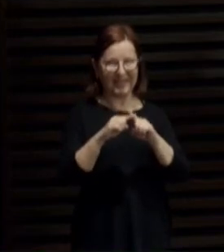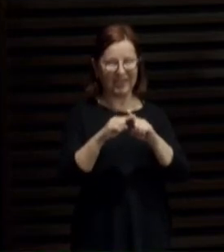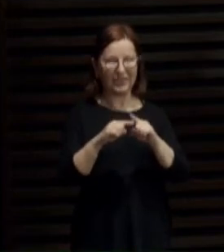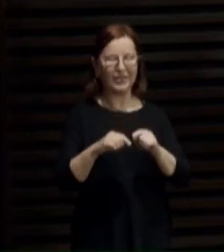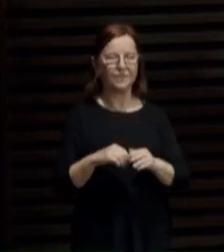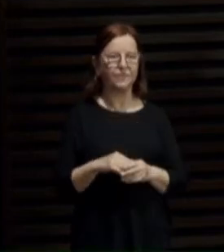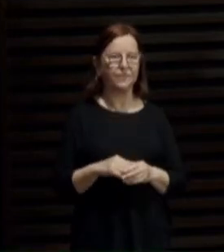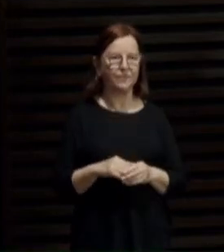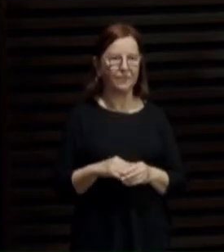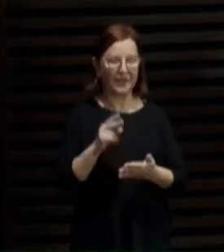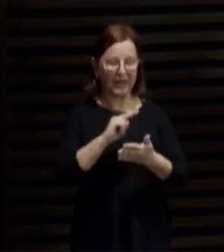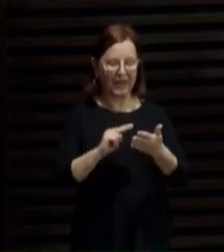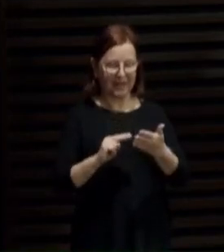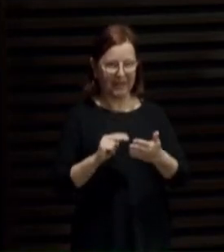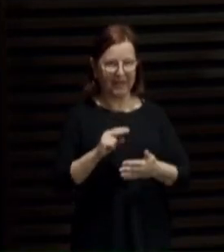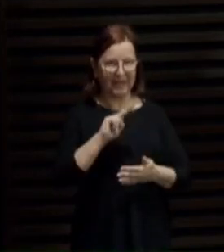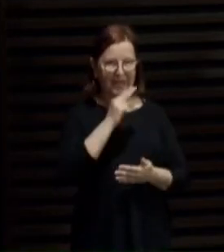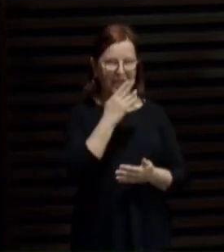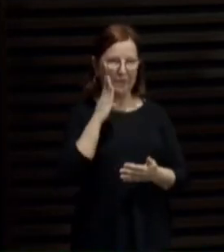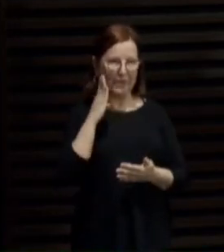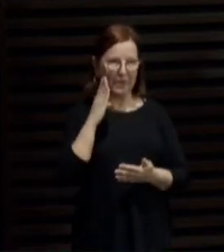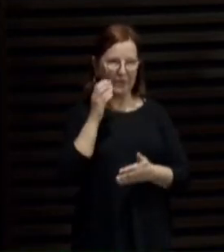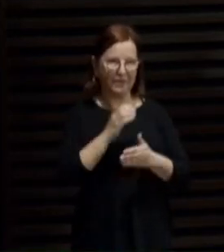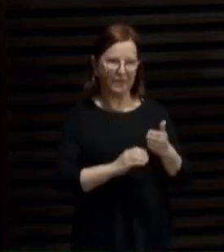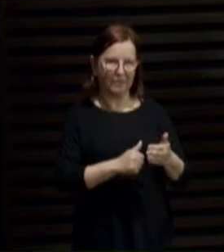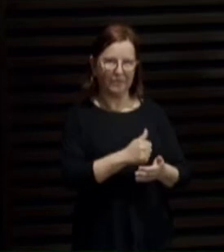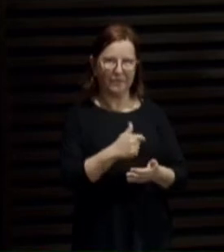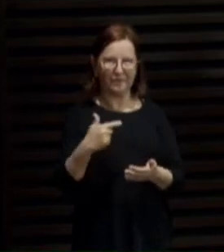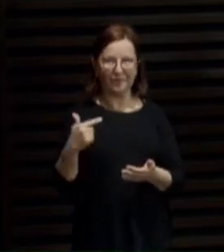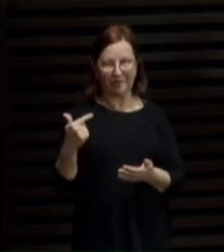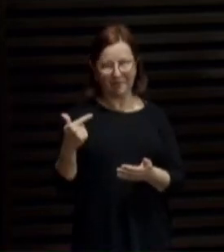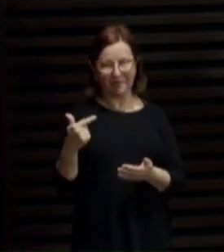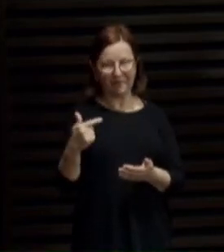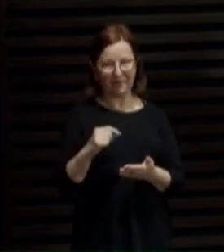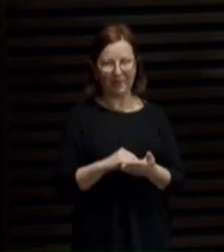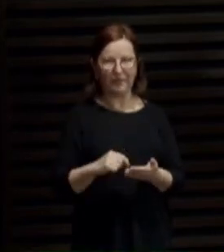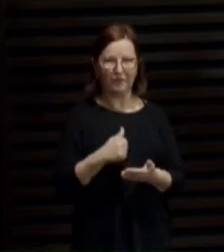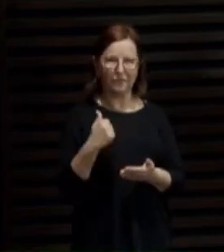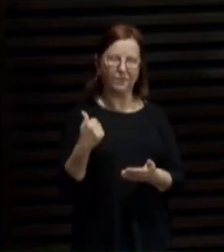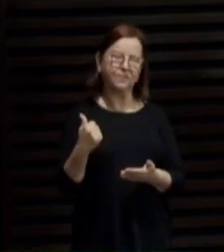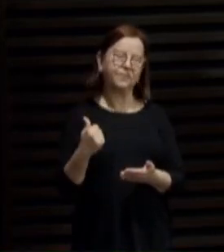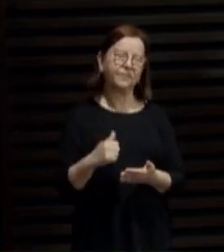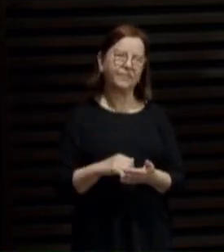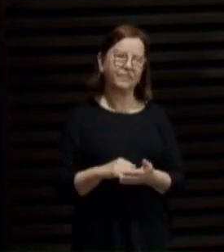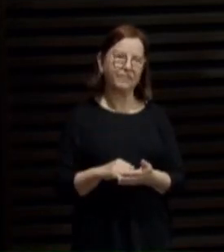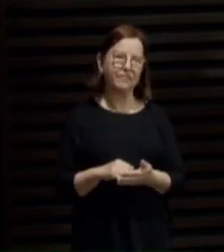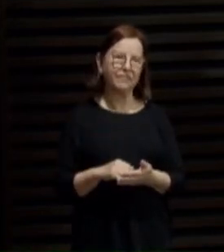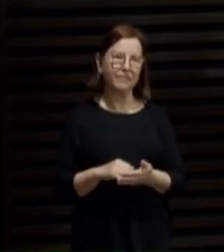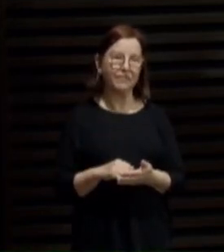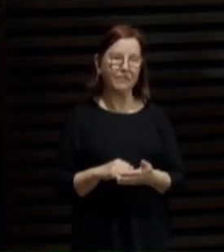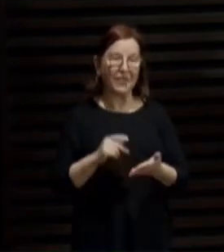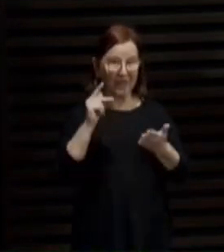Vamos ler juntos Hebreus, capítulo 12, versículo 11. Na